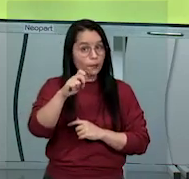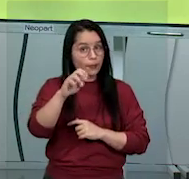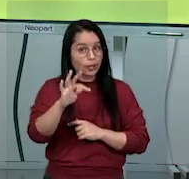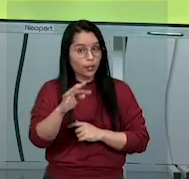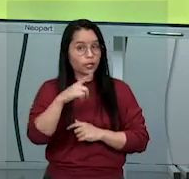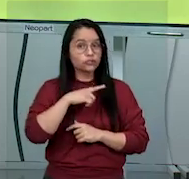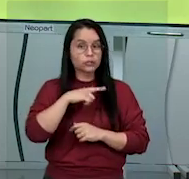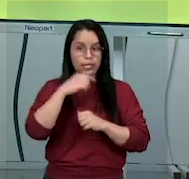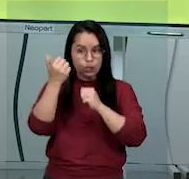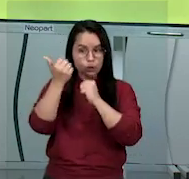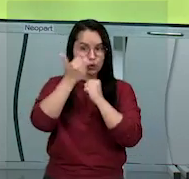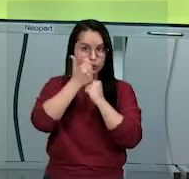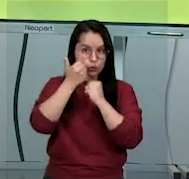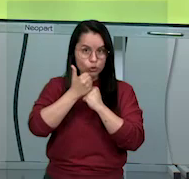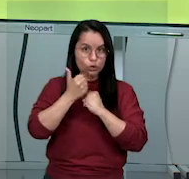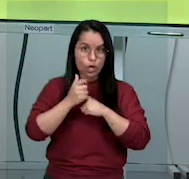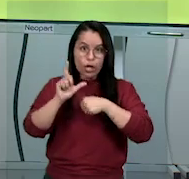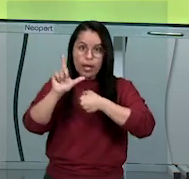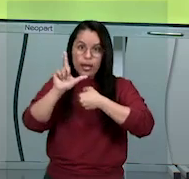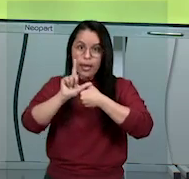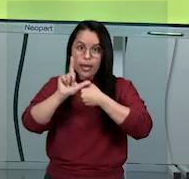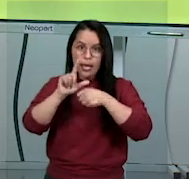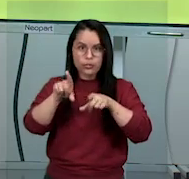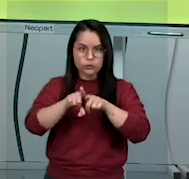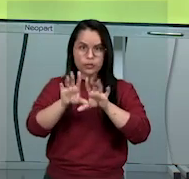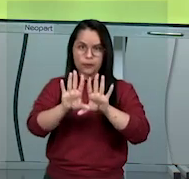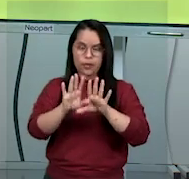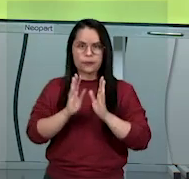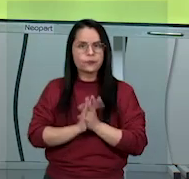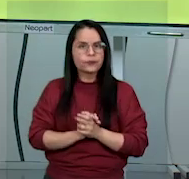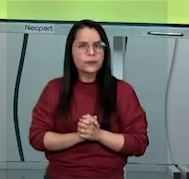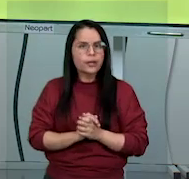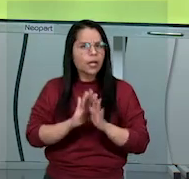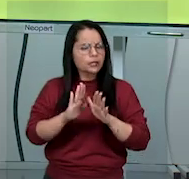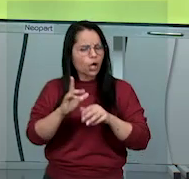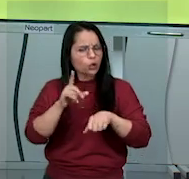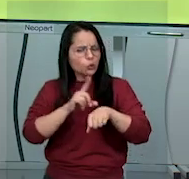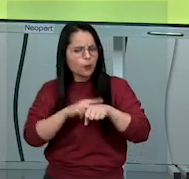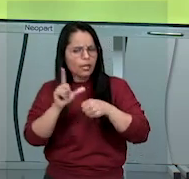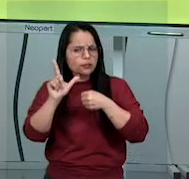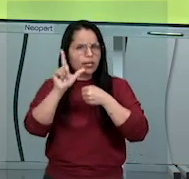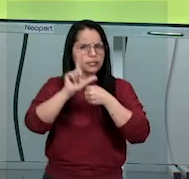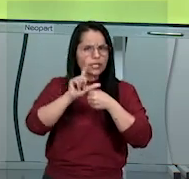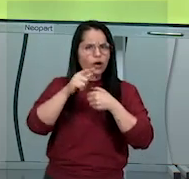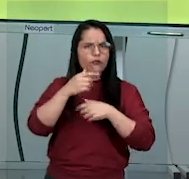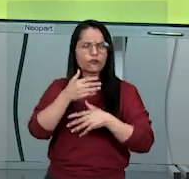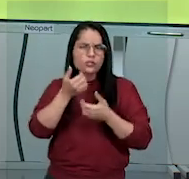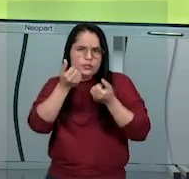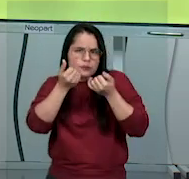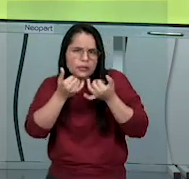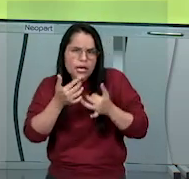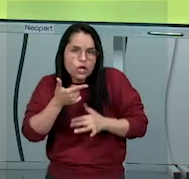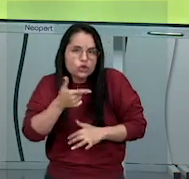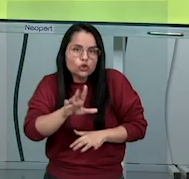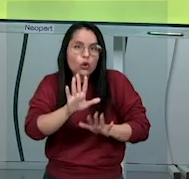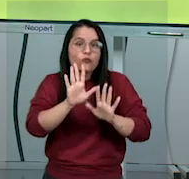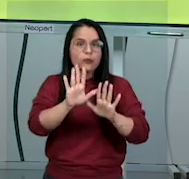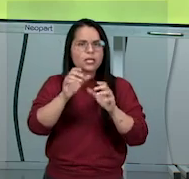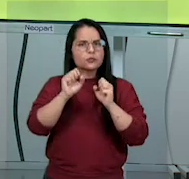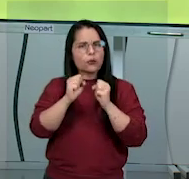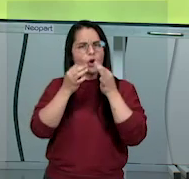fazer substituição lexical? Na hora de fazer a substituição lexical, eu vou dar mais uma explicada. Mas você